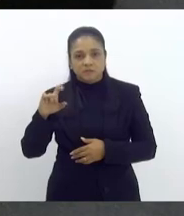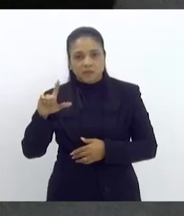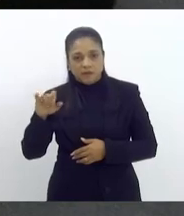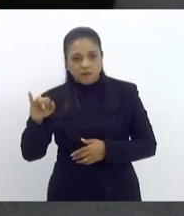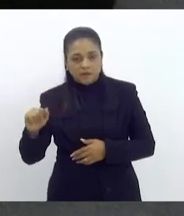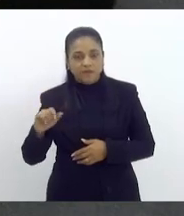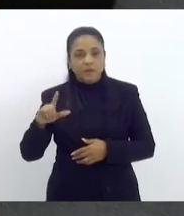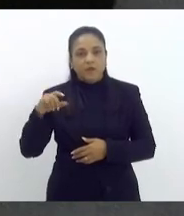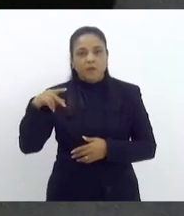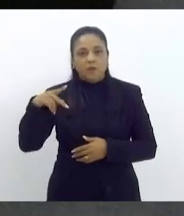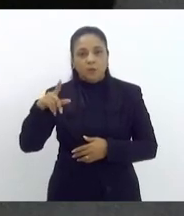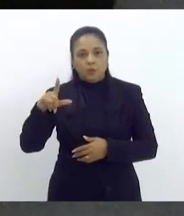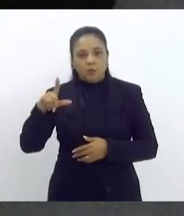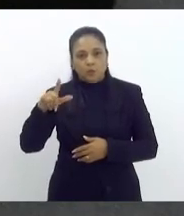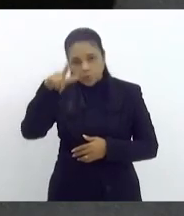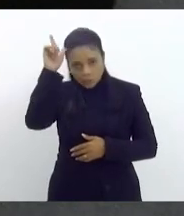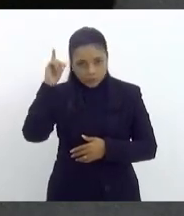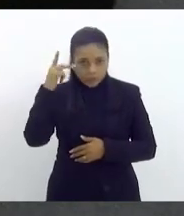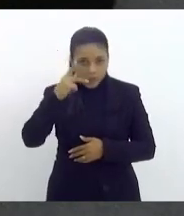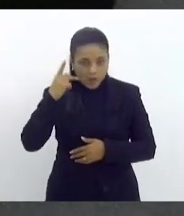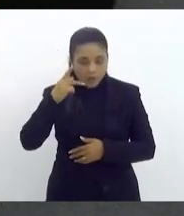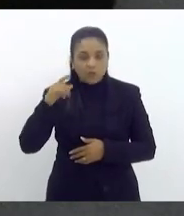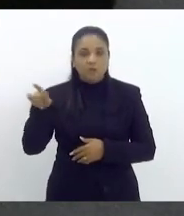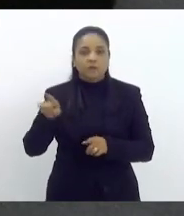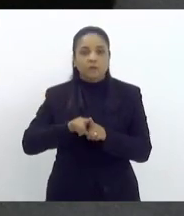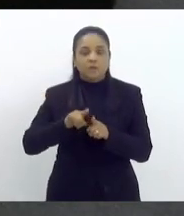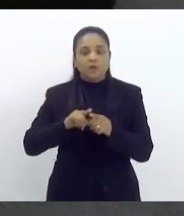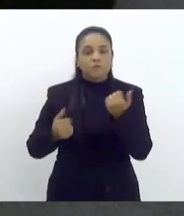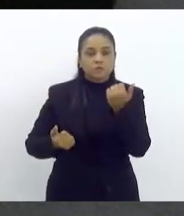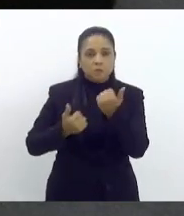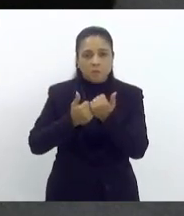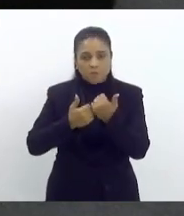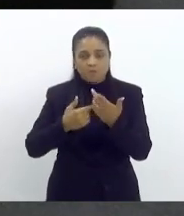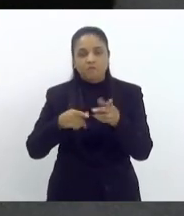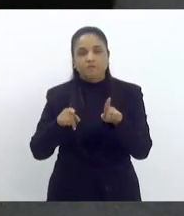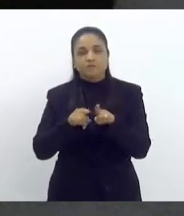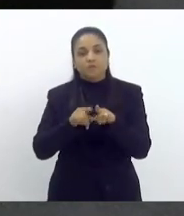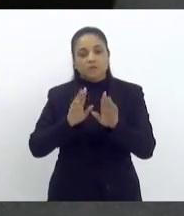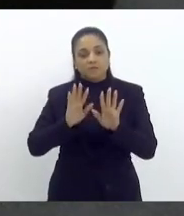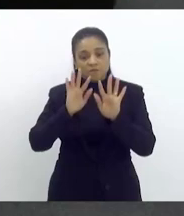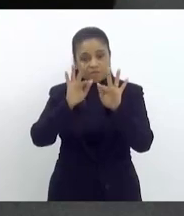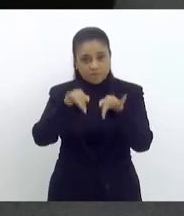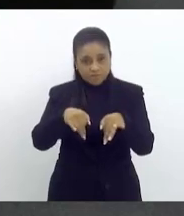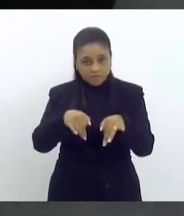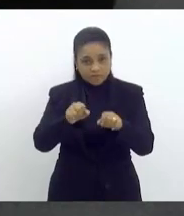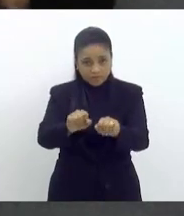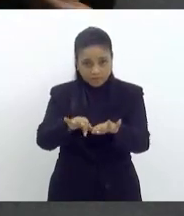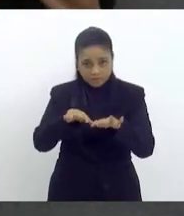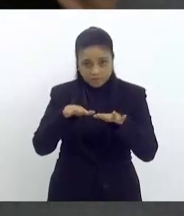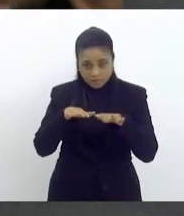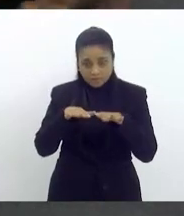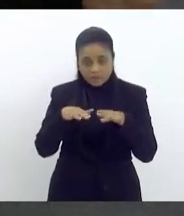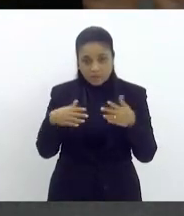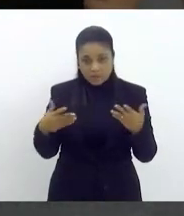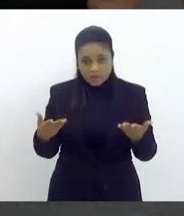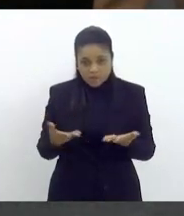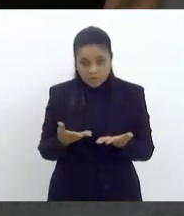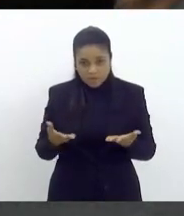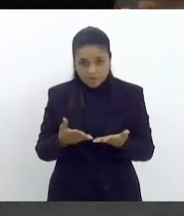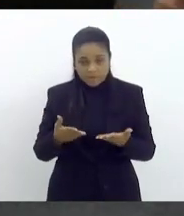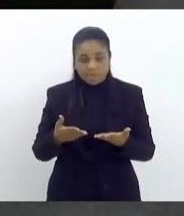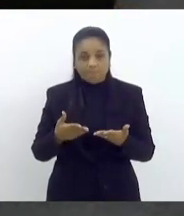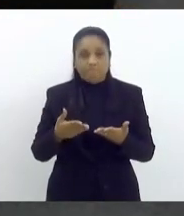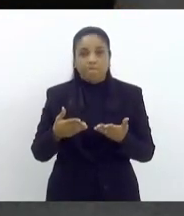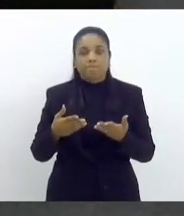e Daniel Liberon membros suplentes da comissão de orçamento para iniciar logo após o término da sessão plenária desta data por